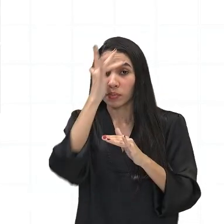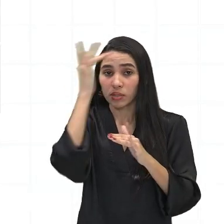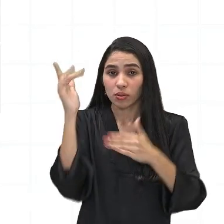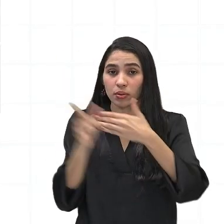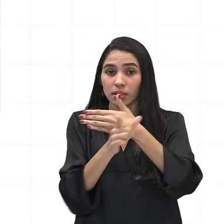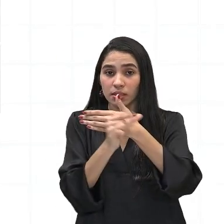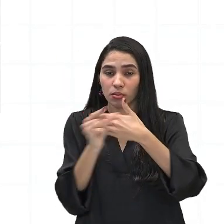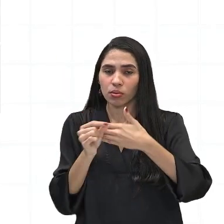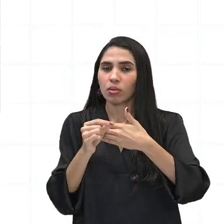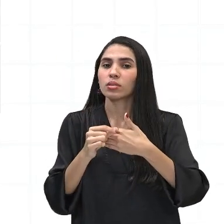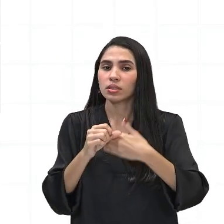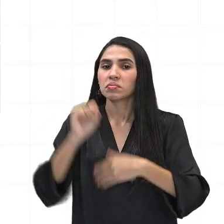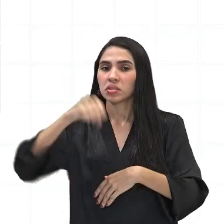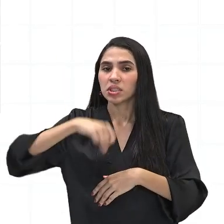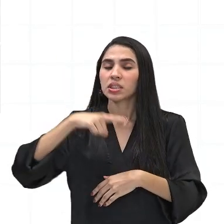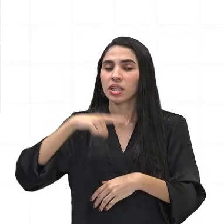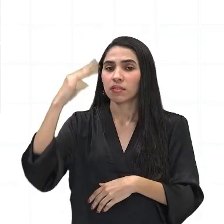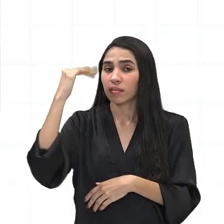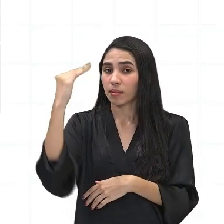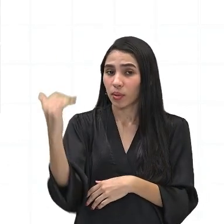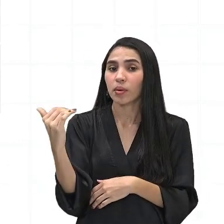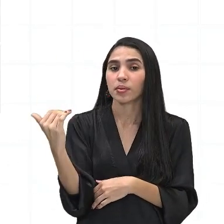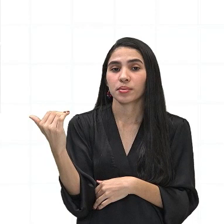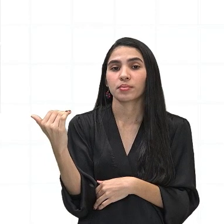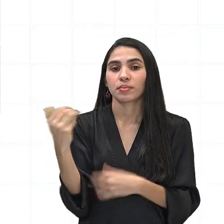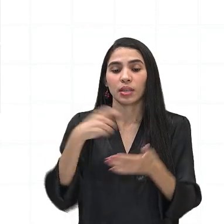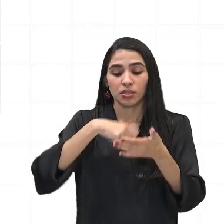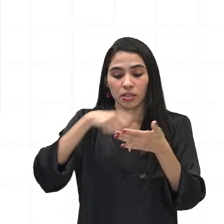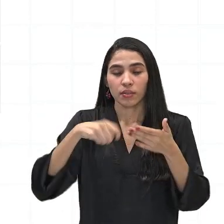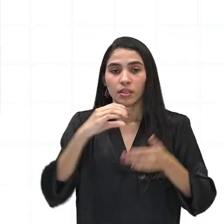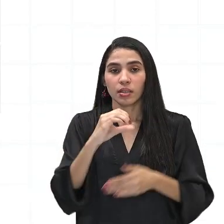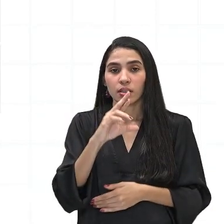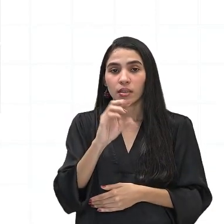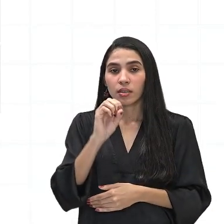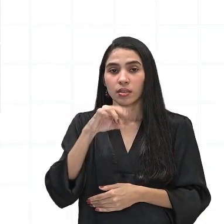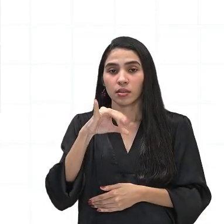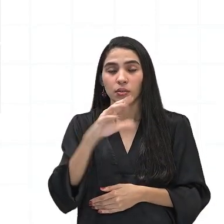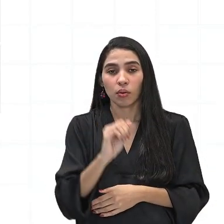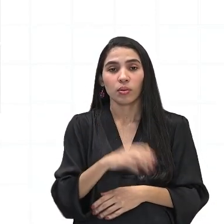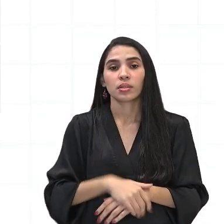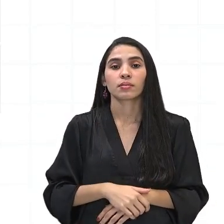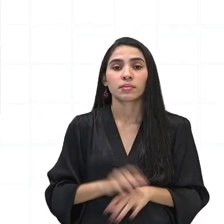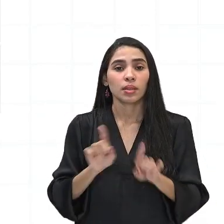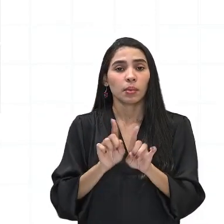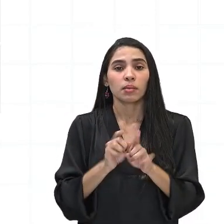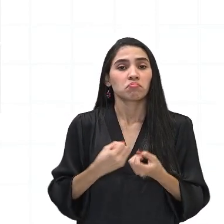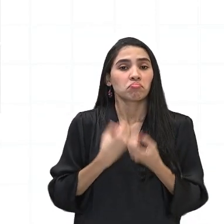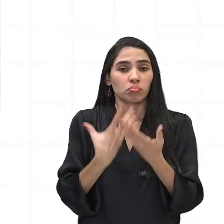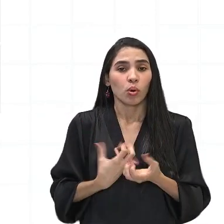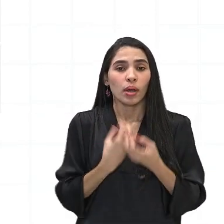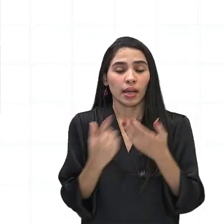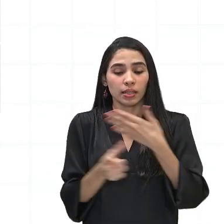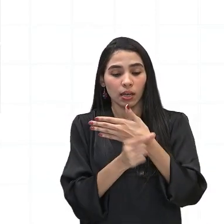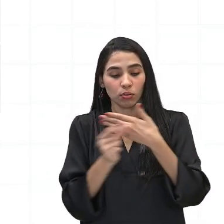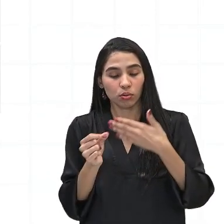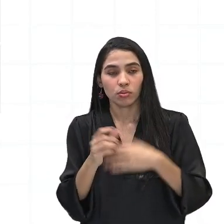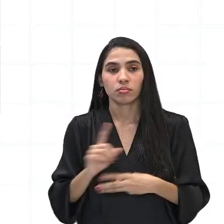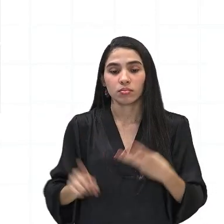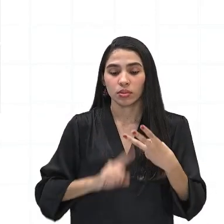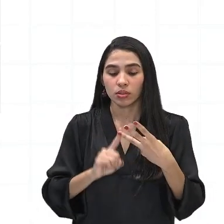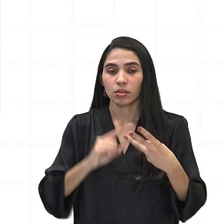nós observamos, de novo, é um fato comum, cotidiano. Quem nunca passou justamente por essa situação aí de